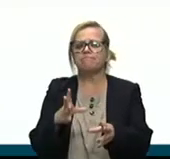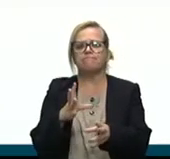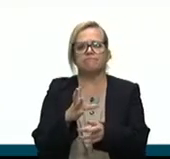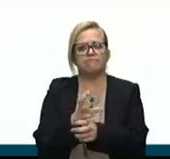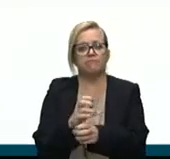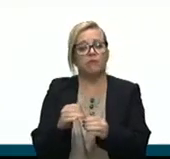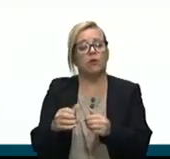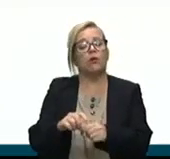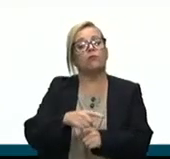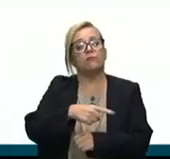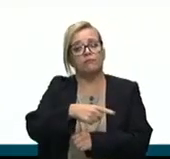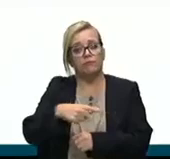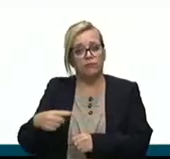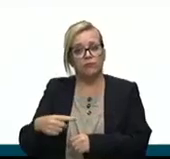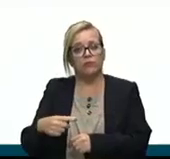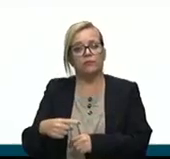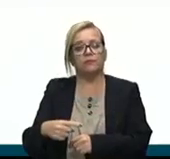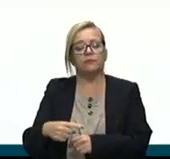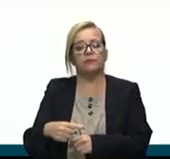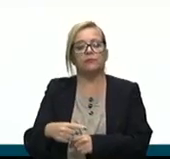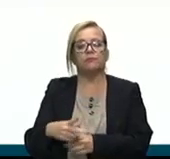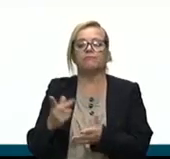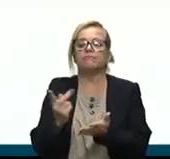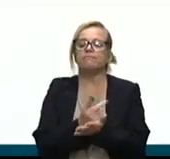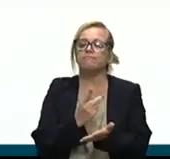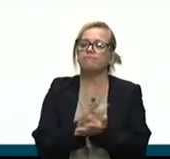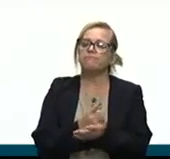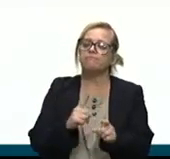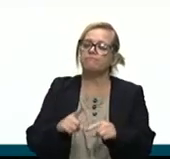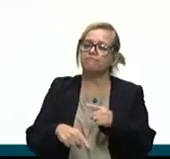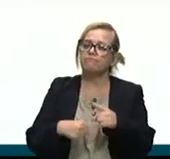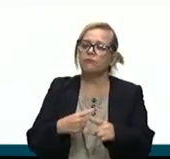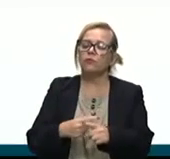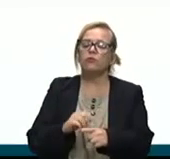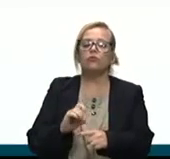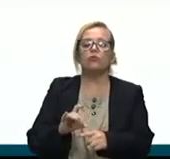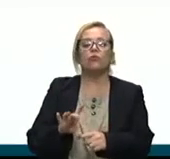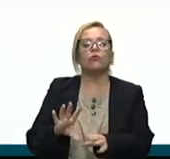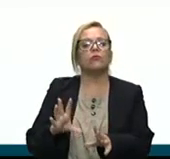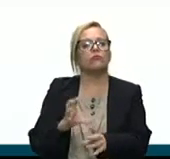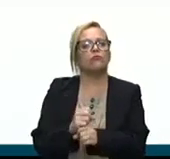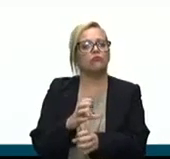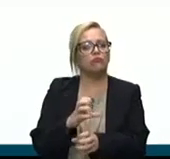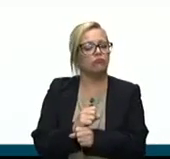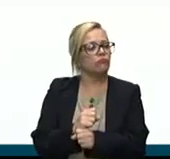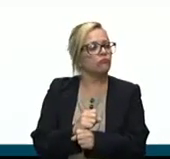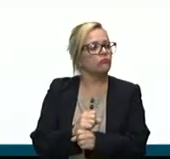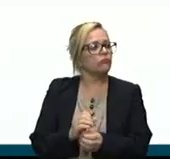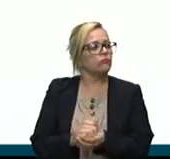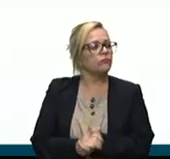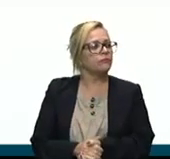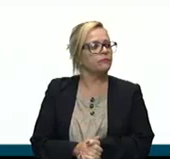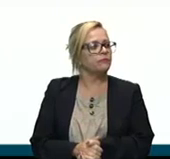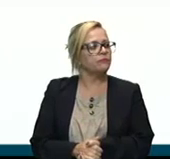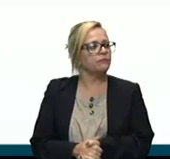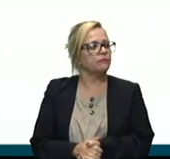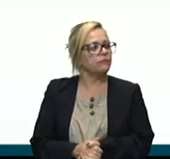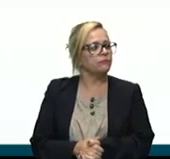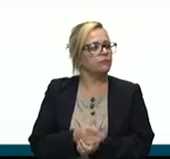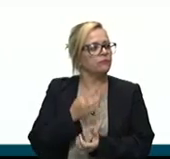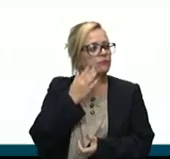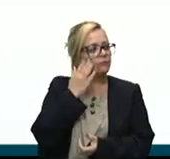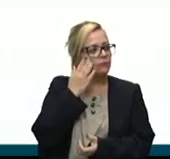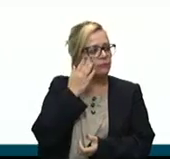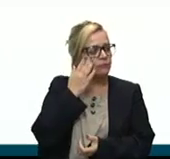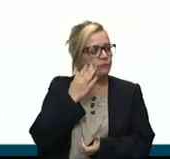que eu subtraio da estimativa o erro e depois eu somo. Veja um exemplo. Dada